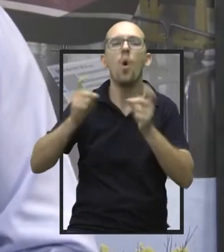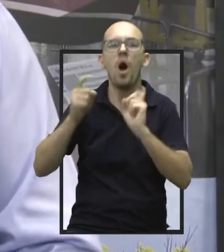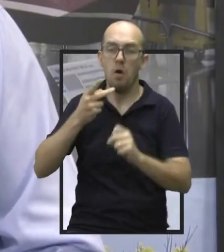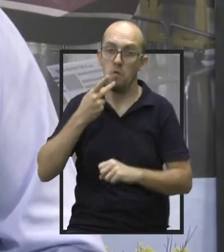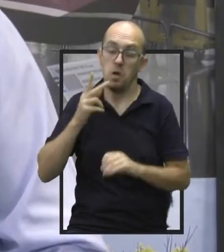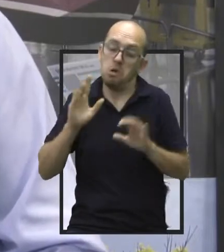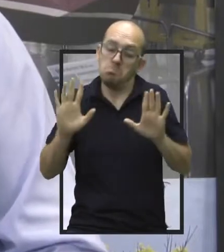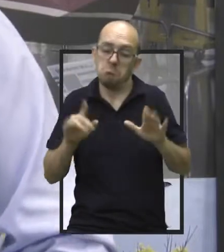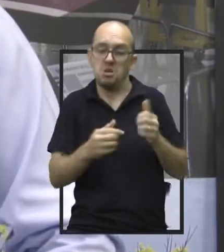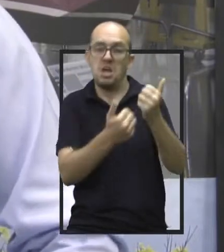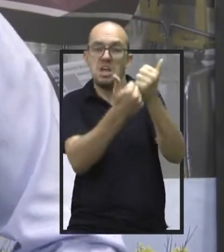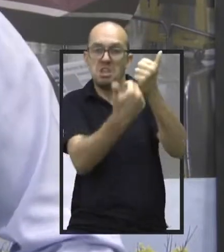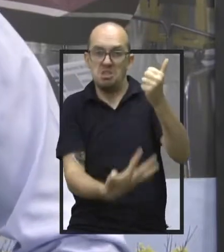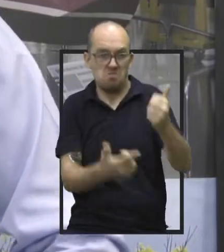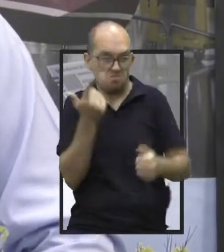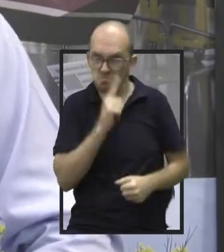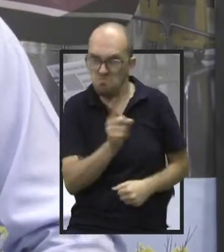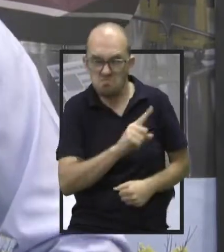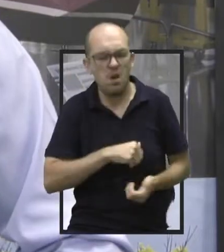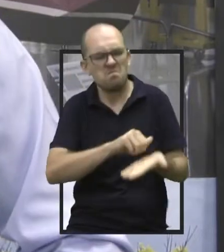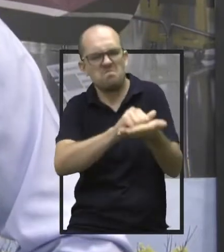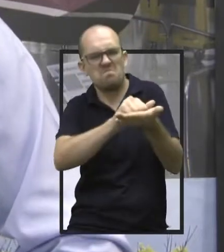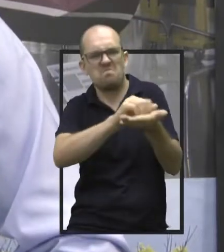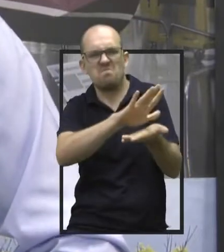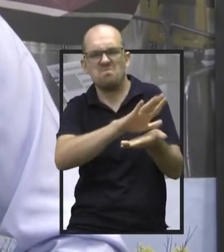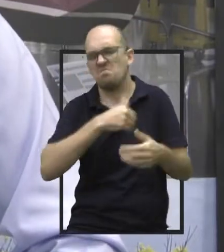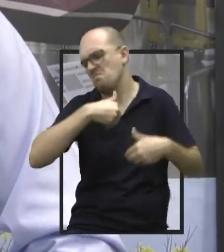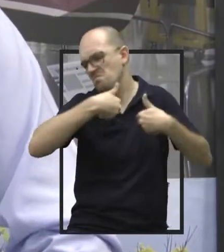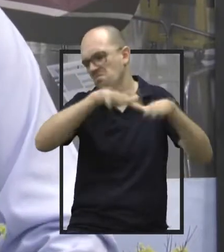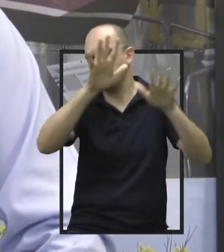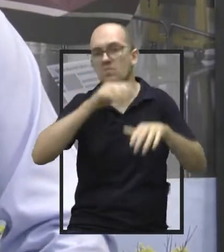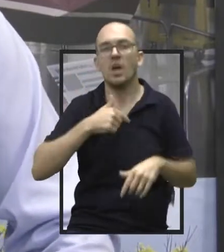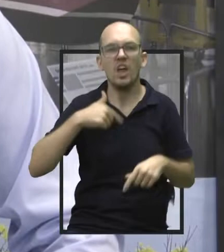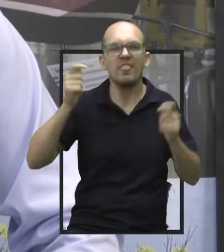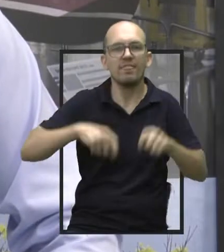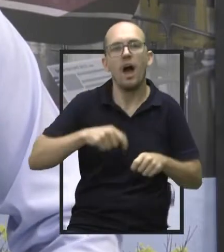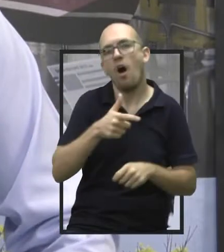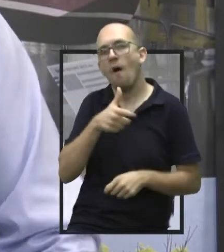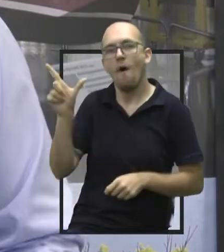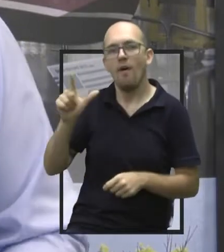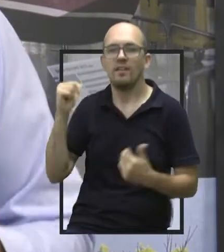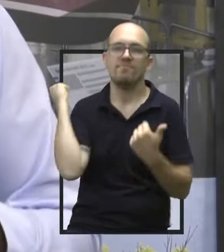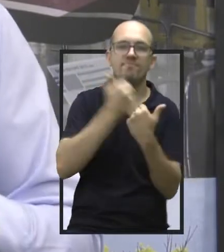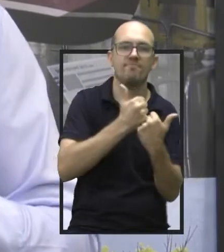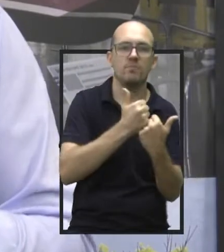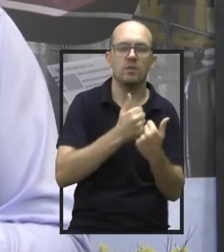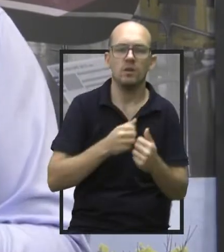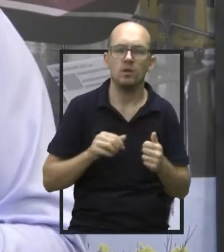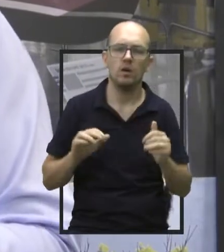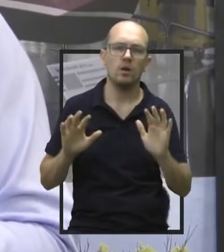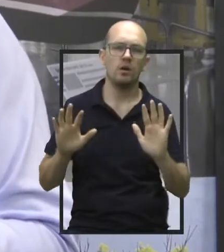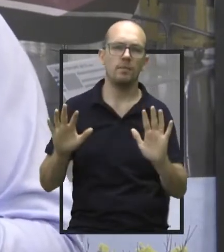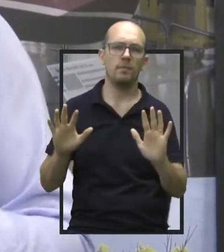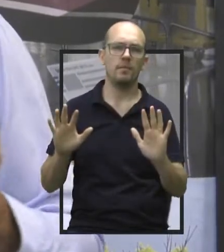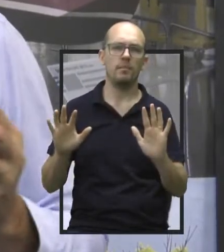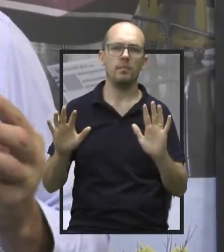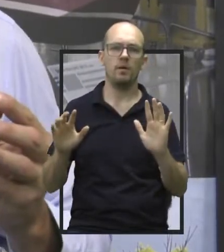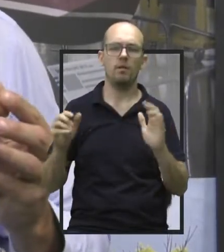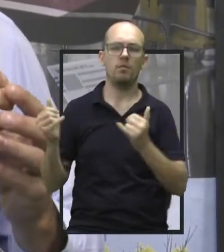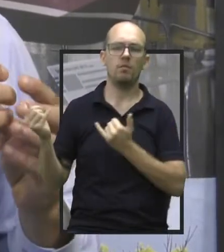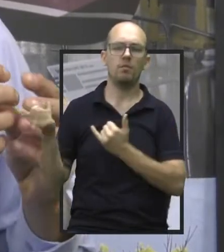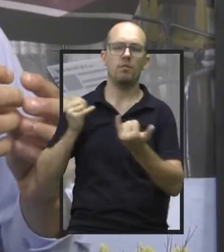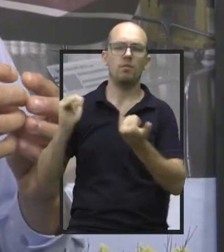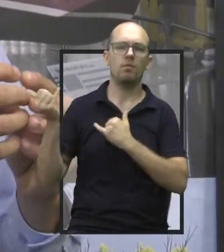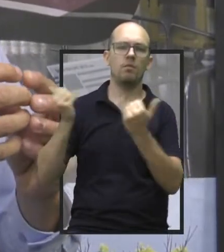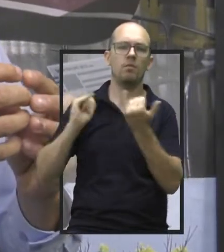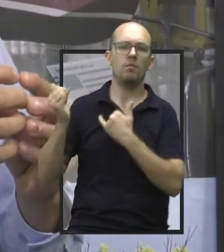se a diretoria não aguentar tocar, sai fora que eu tenho onde colocar as pessoas. E chegou aos meus ouvidos que tem uma empresa de Bauru,